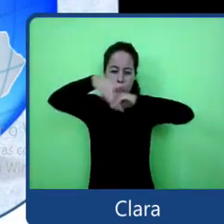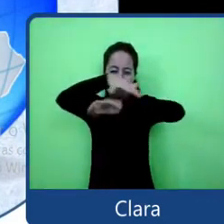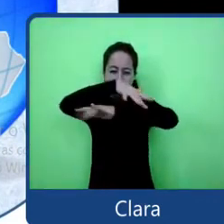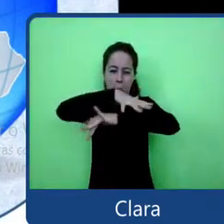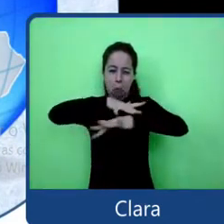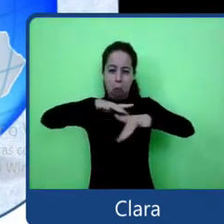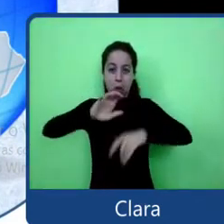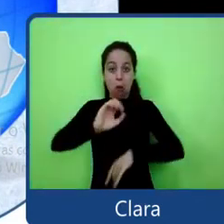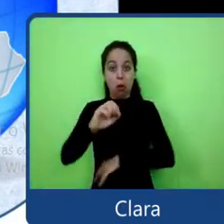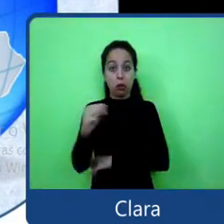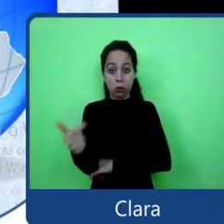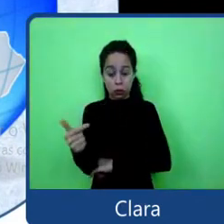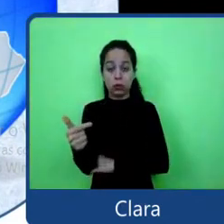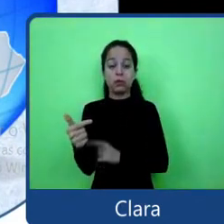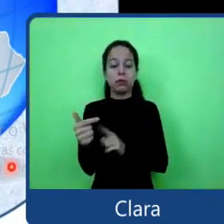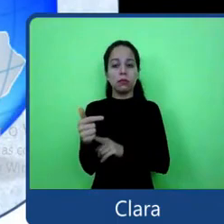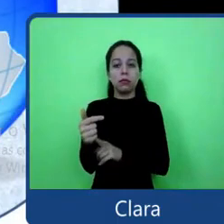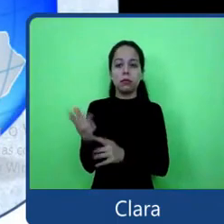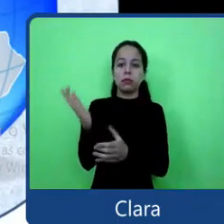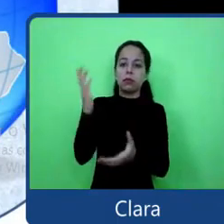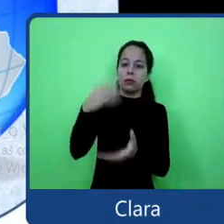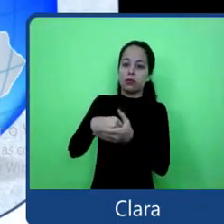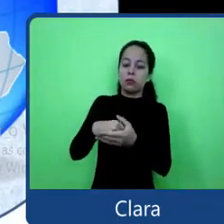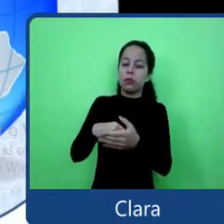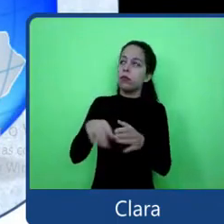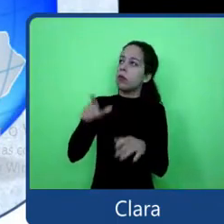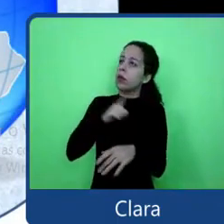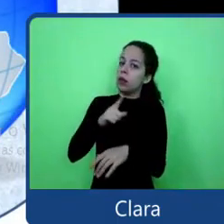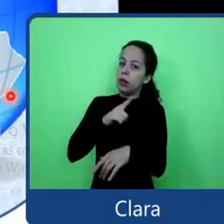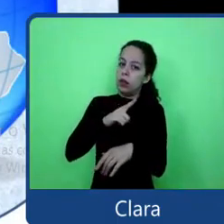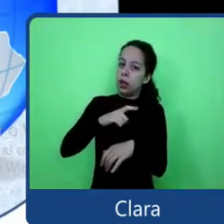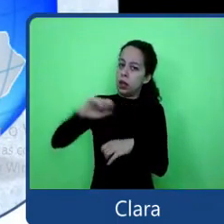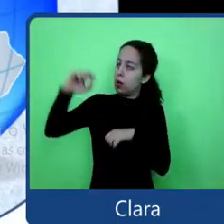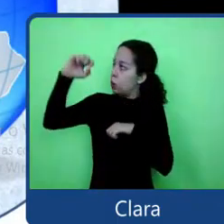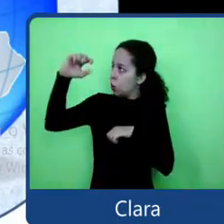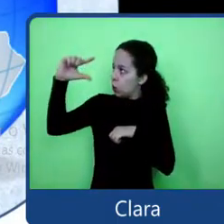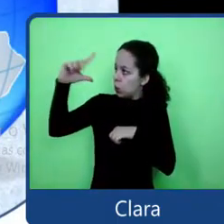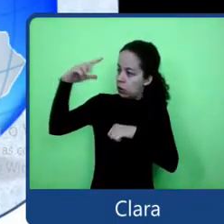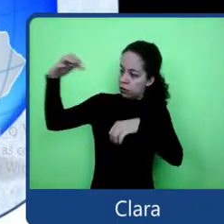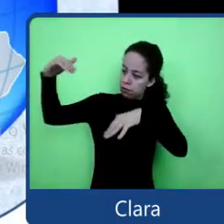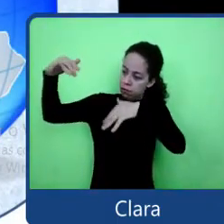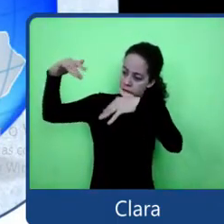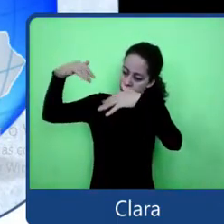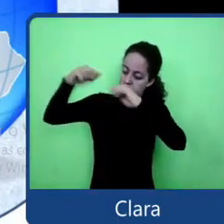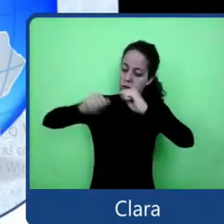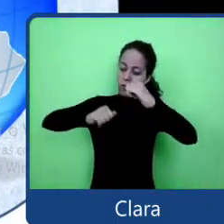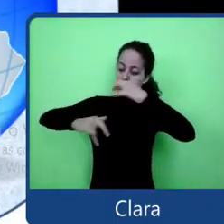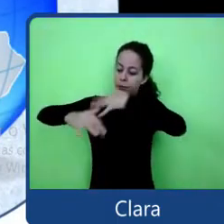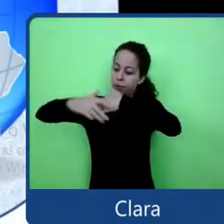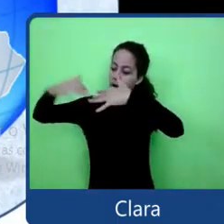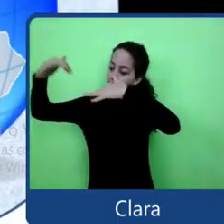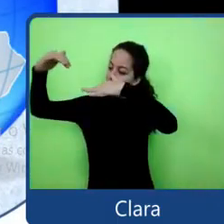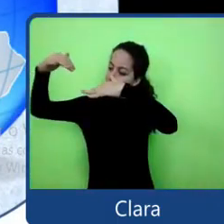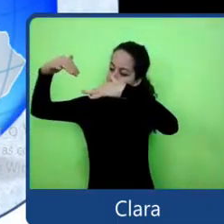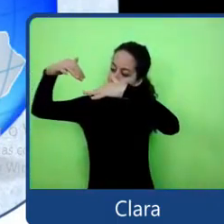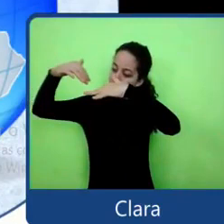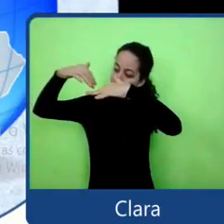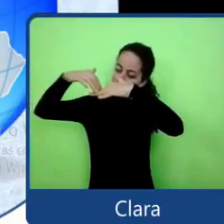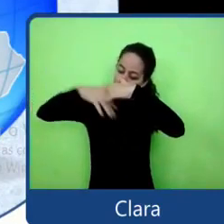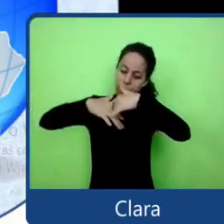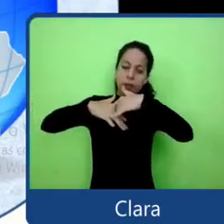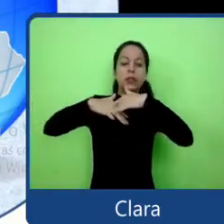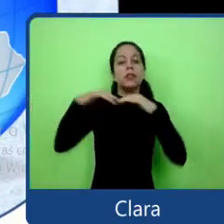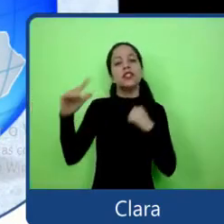eles absorvem radiação infravermelha, que é a radiação terrestre, né, emitida pela Terra em resposta, né, ao que ela recebe do Sol,